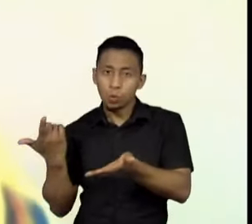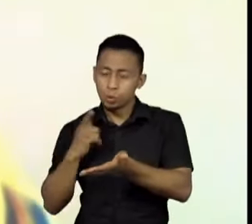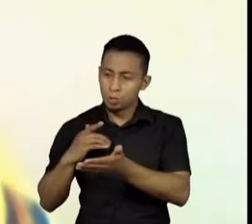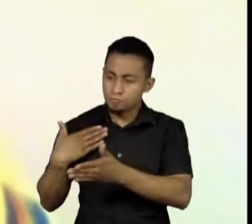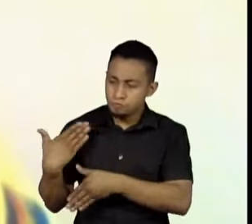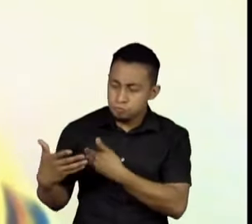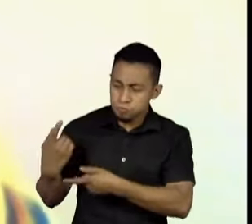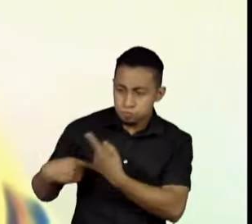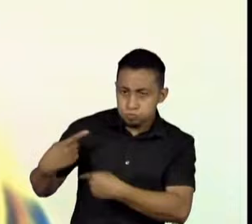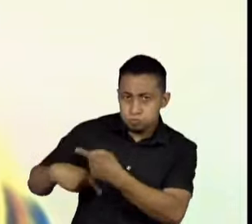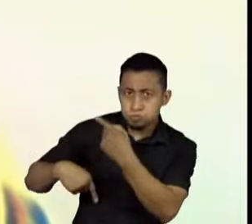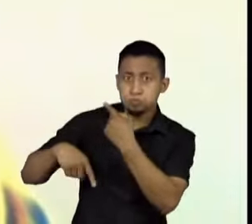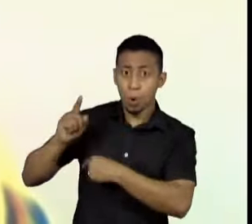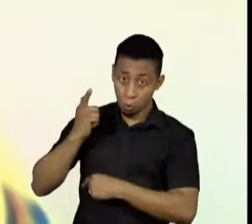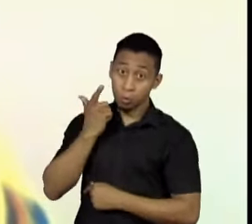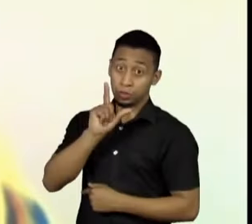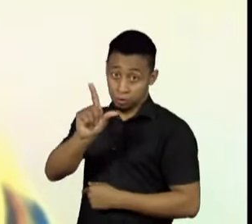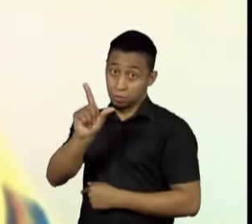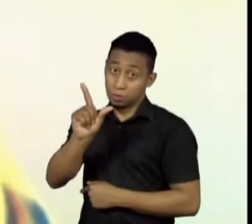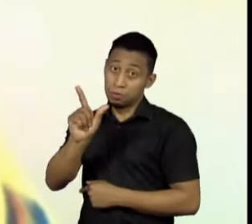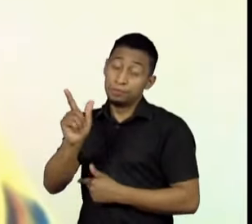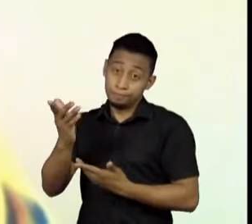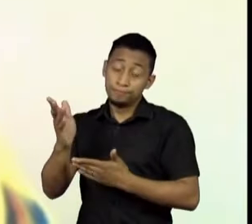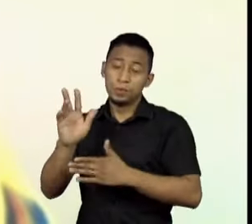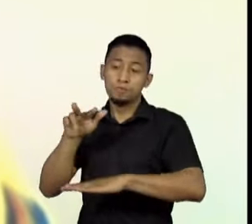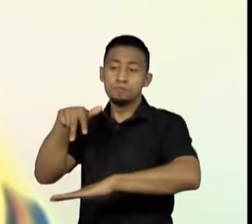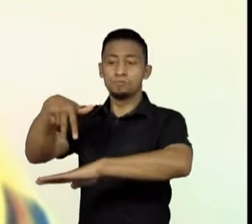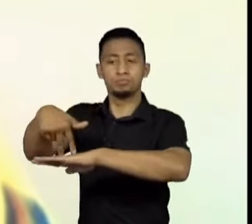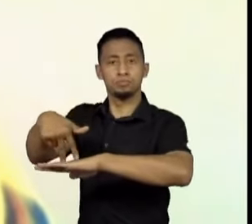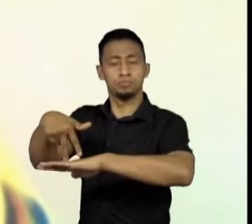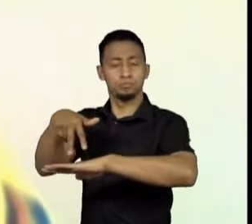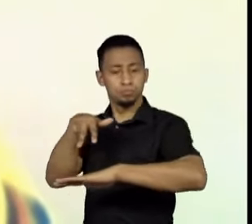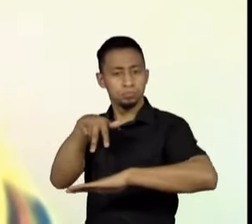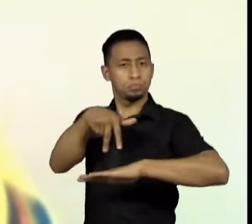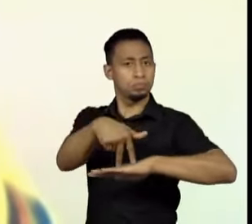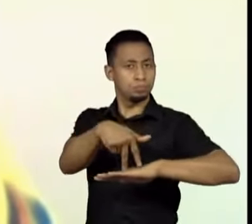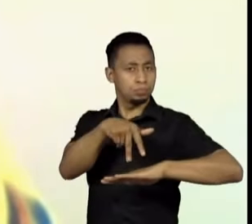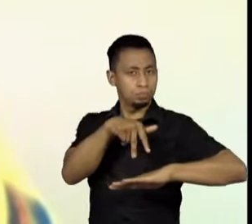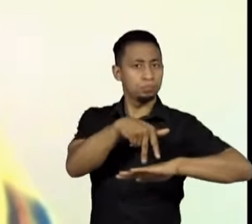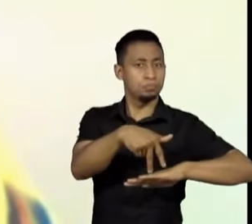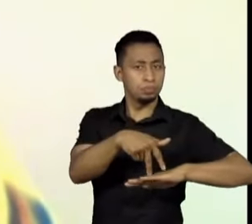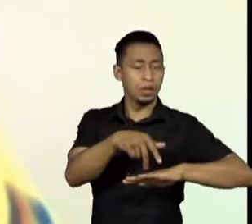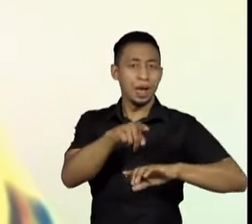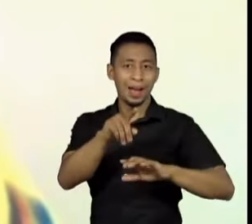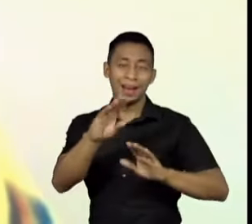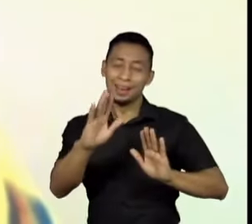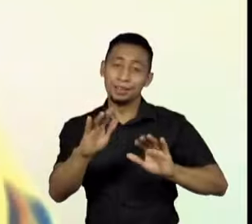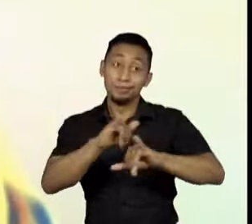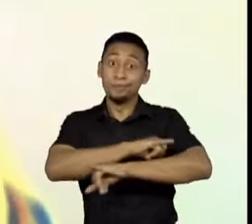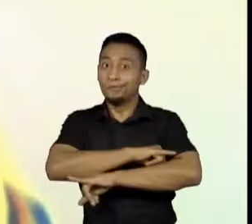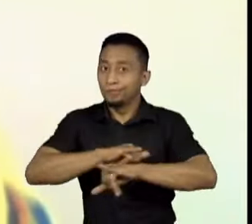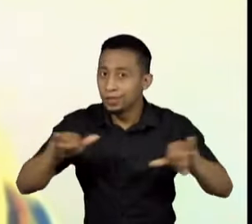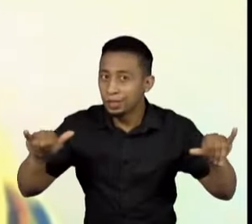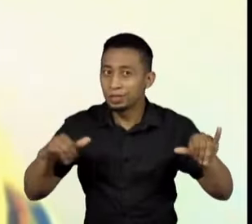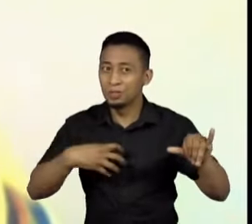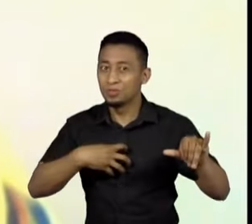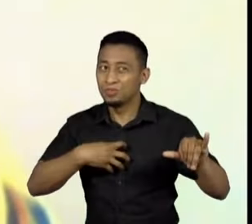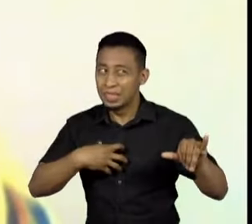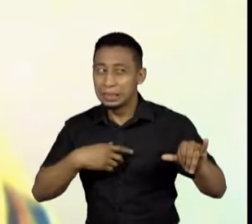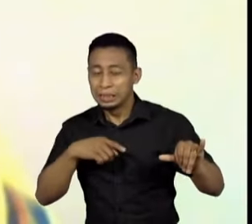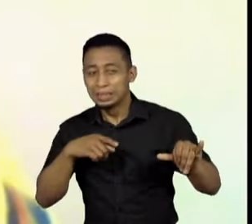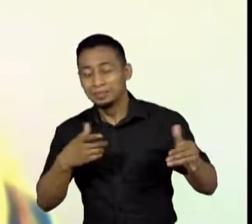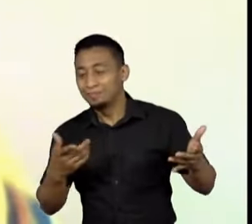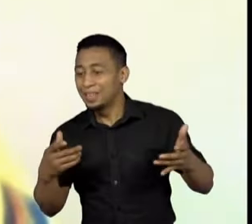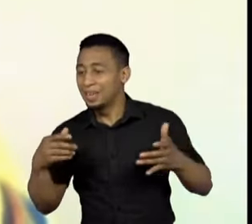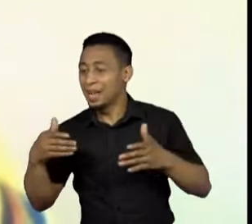esses sujeitos passam a ocupar outros lugares, quando você se prende muito a